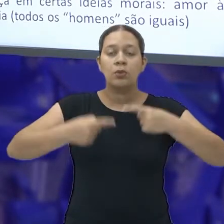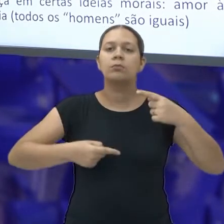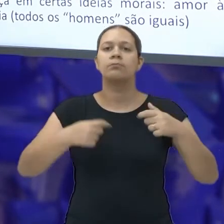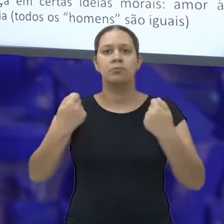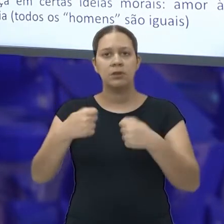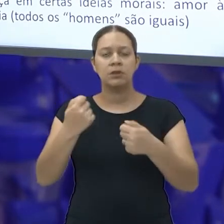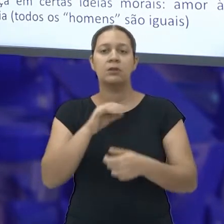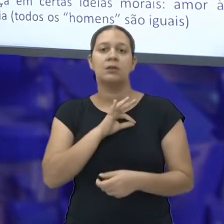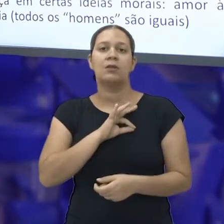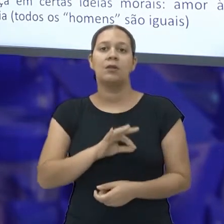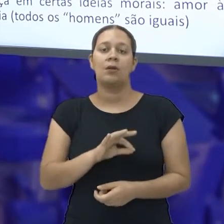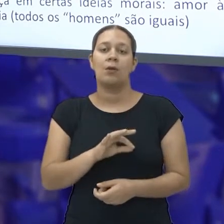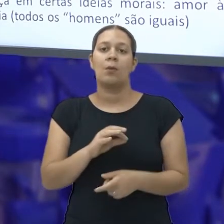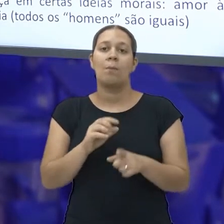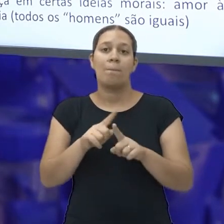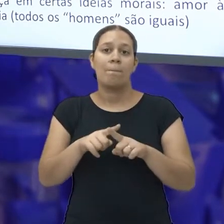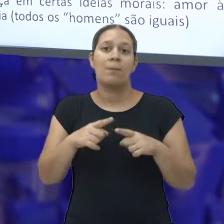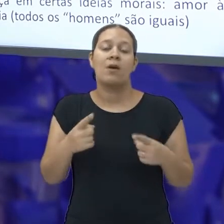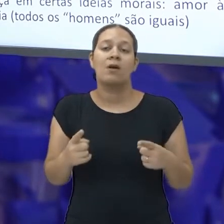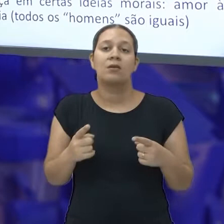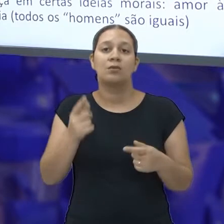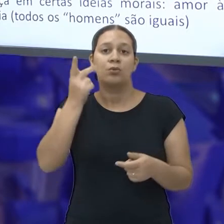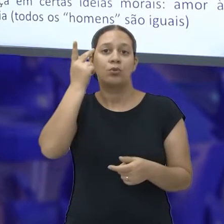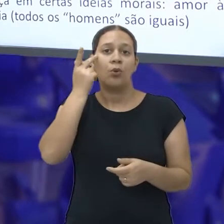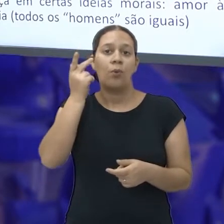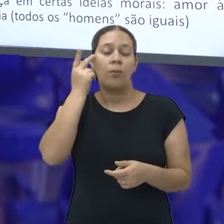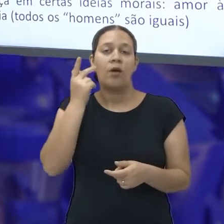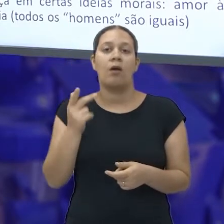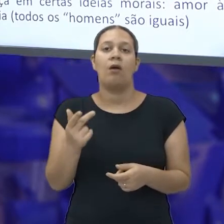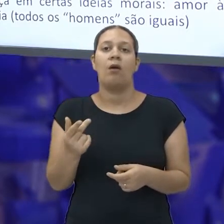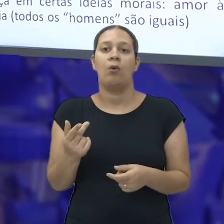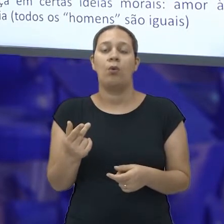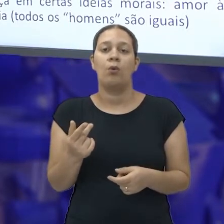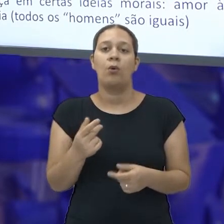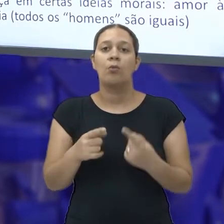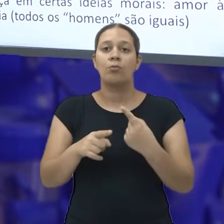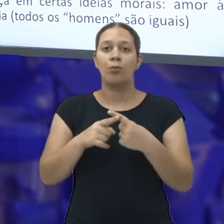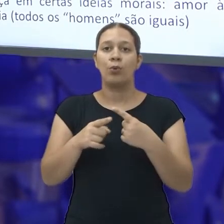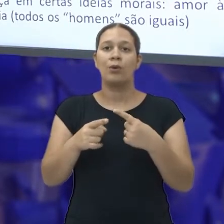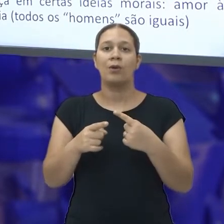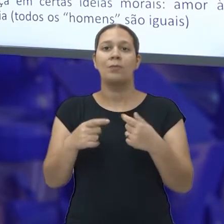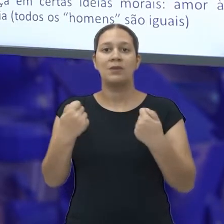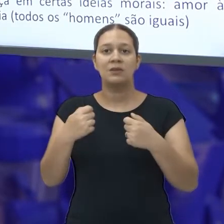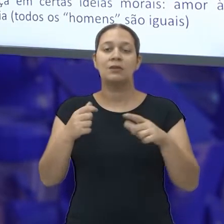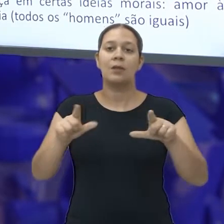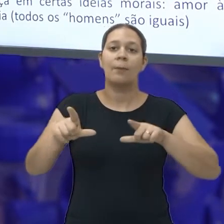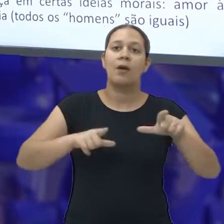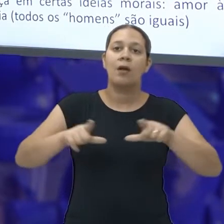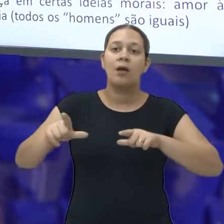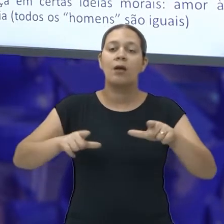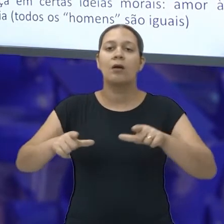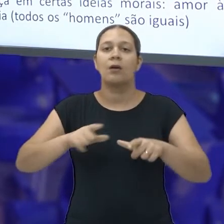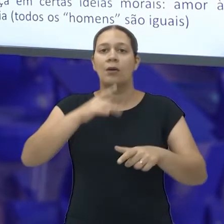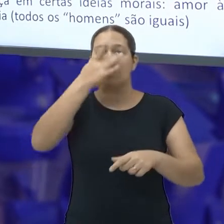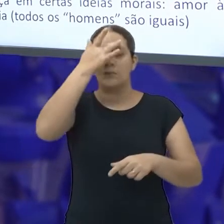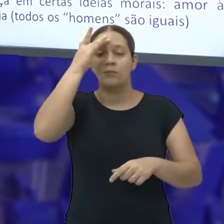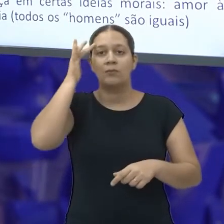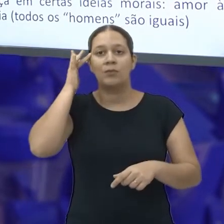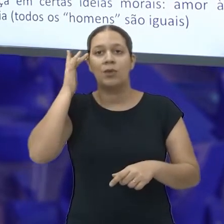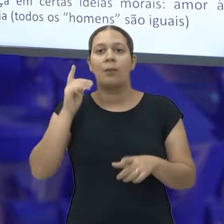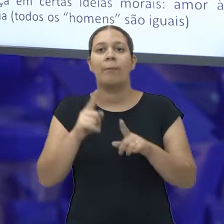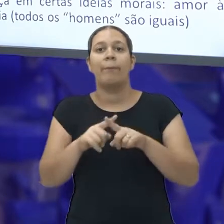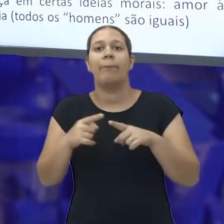quanto ganham. Eles devem ganhar um dinheiro para se manter enquanto estão trabalhando para o povo. O problema é que a classe política brasileira